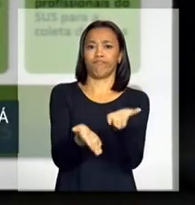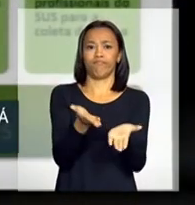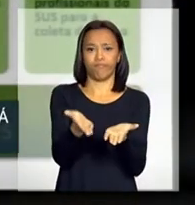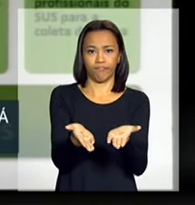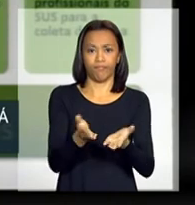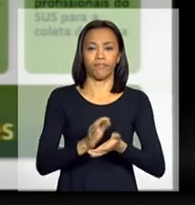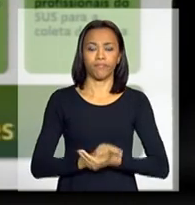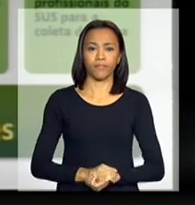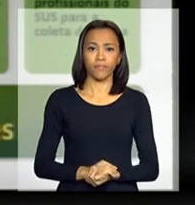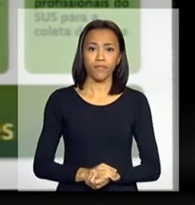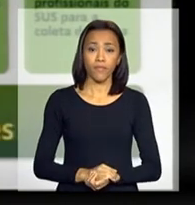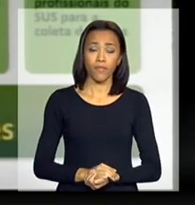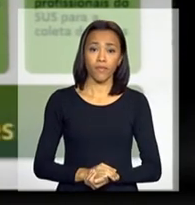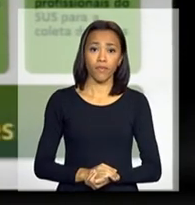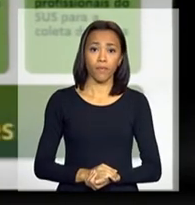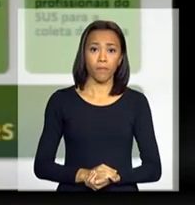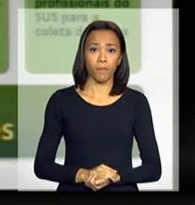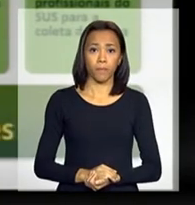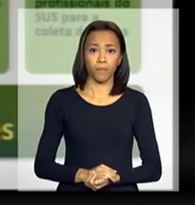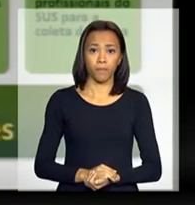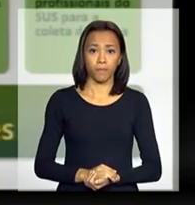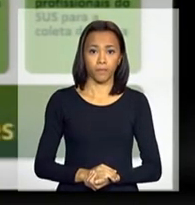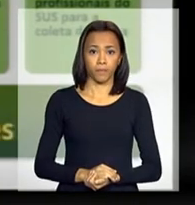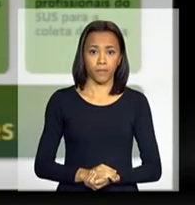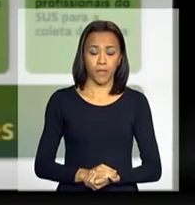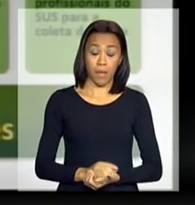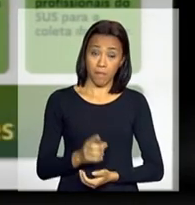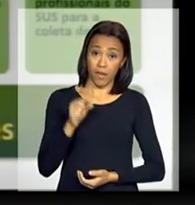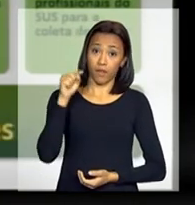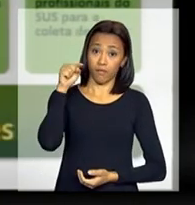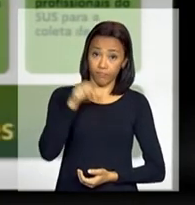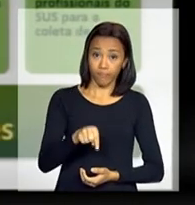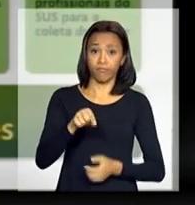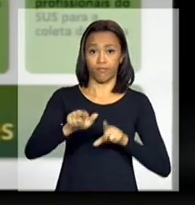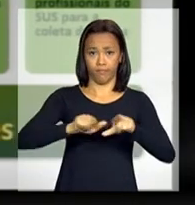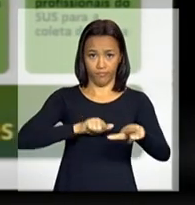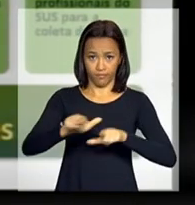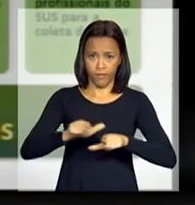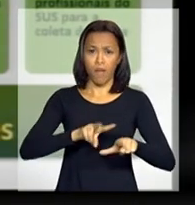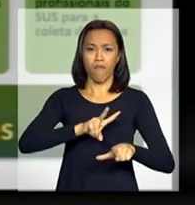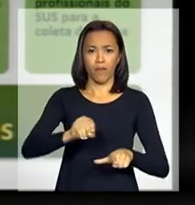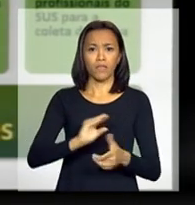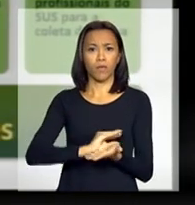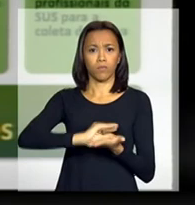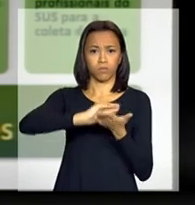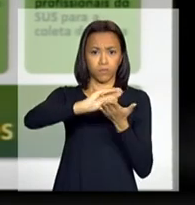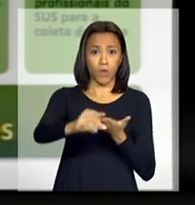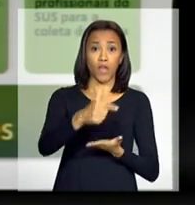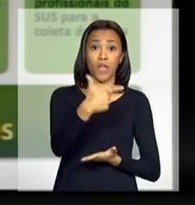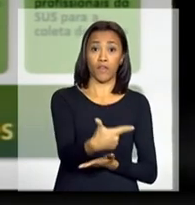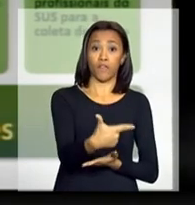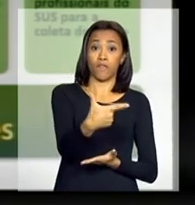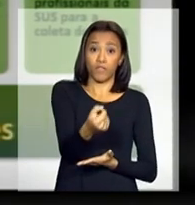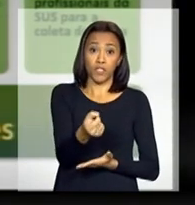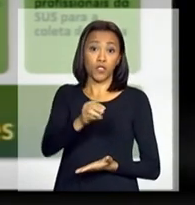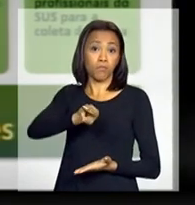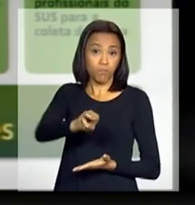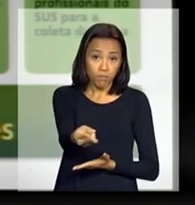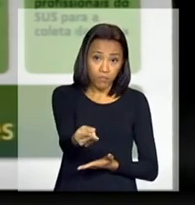teremos neste para esta ação serão investidos 20 milhões de